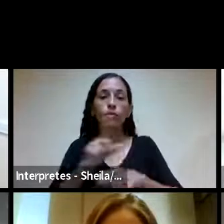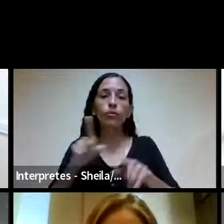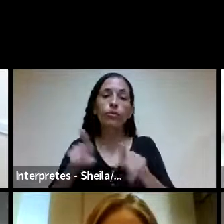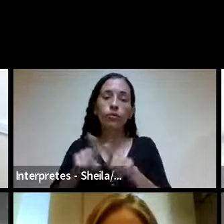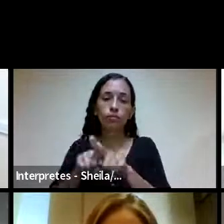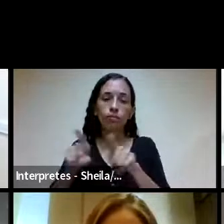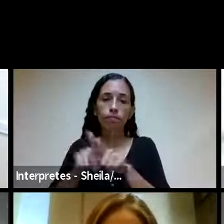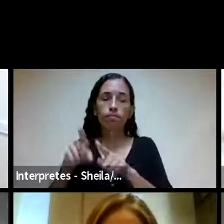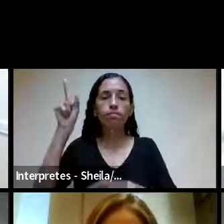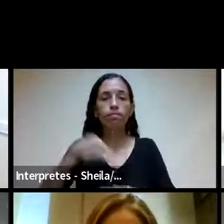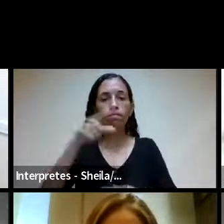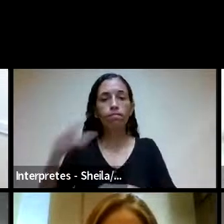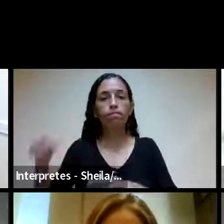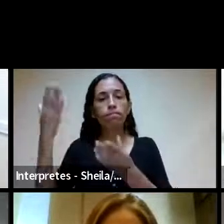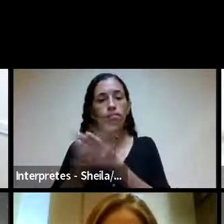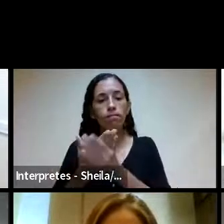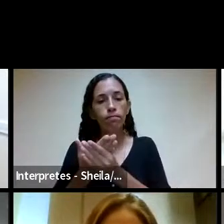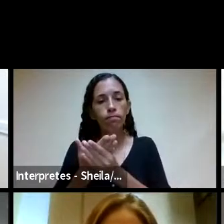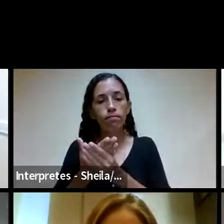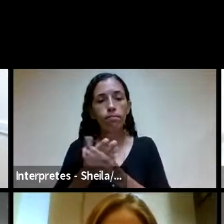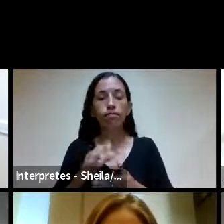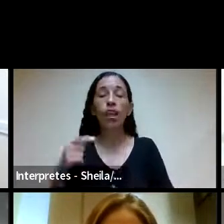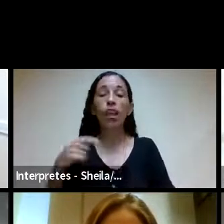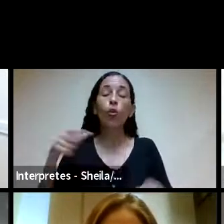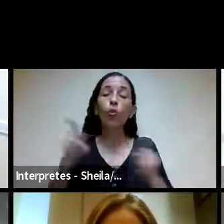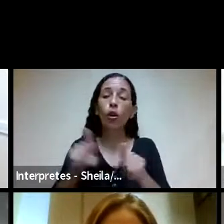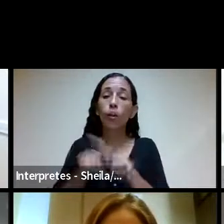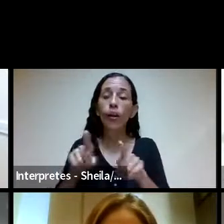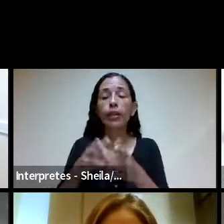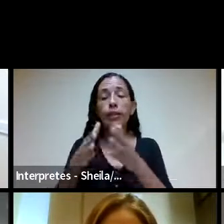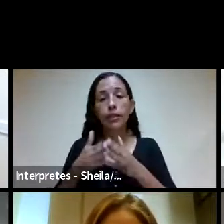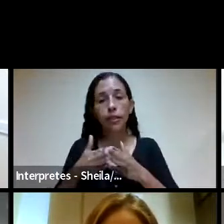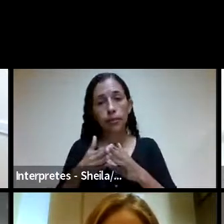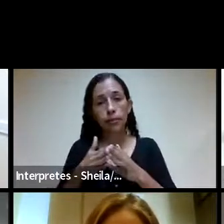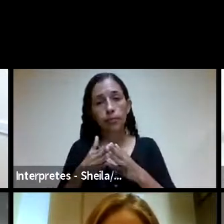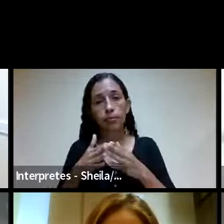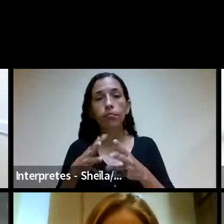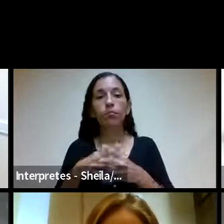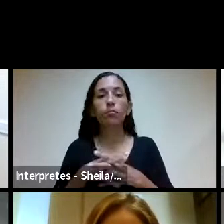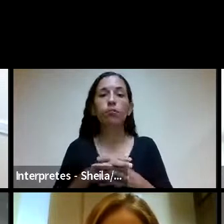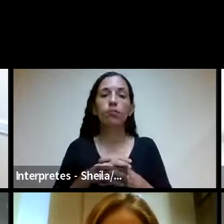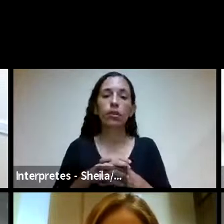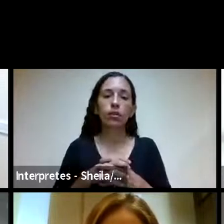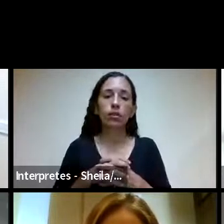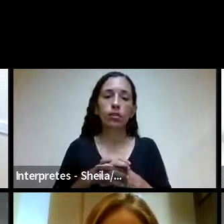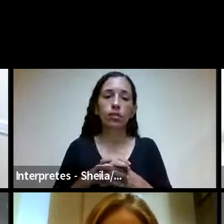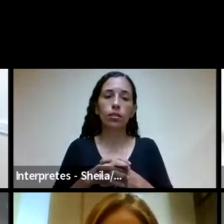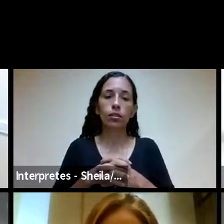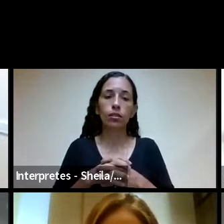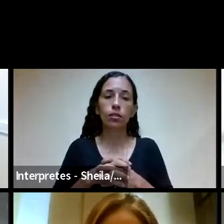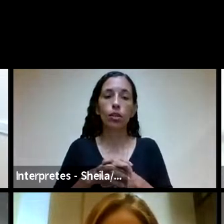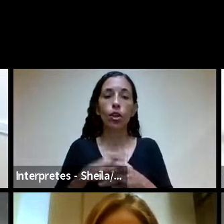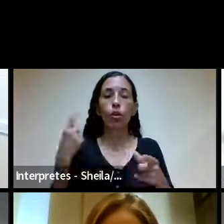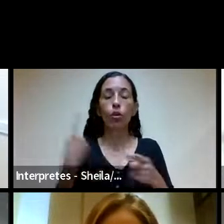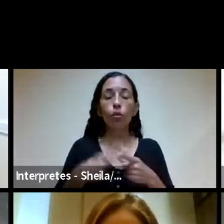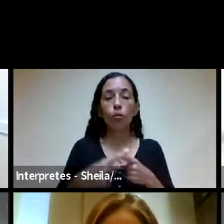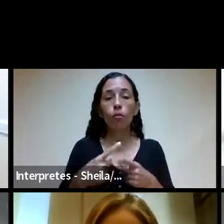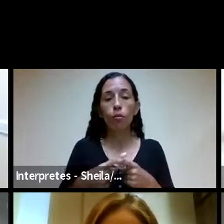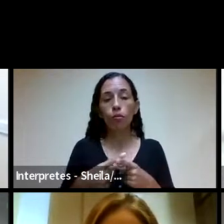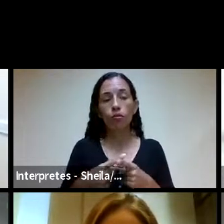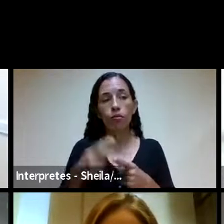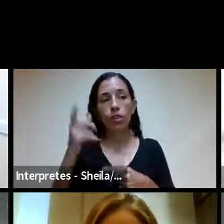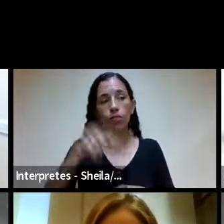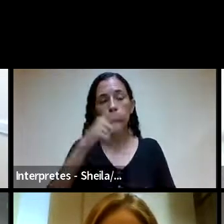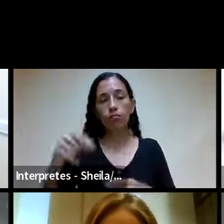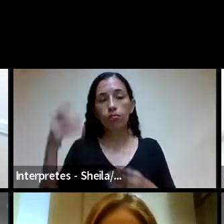pedido, apenas para esclarecer que a parte recorrente também pretende se utilizar da sustentação oral. Pronto. Feitas as